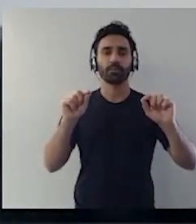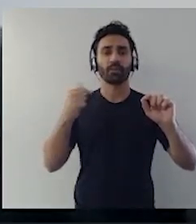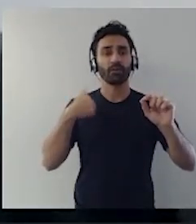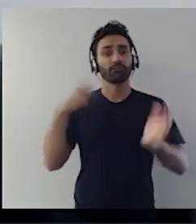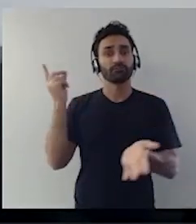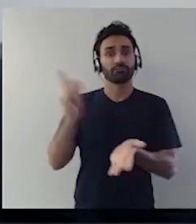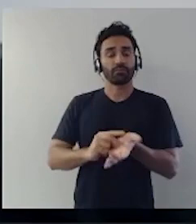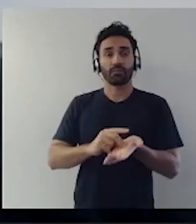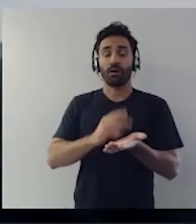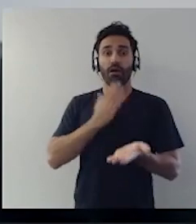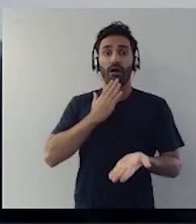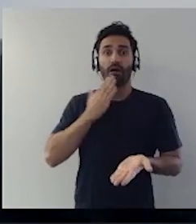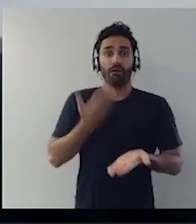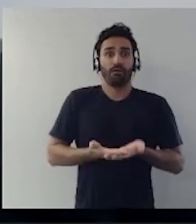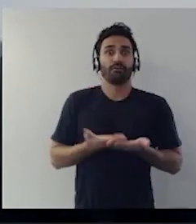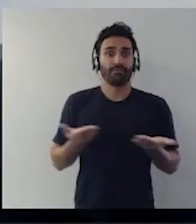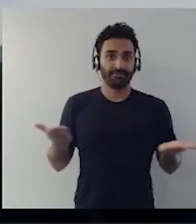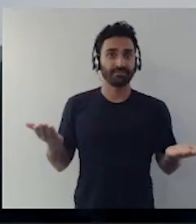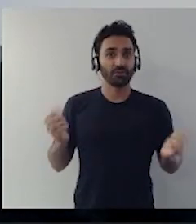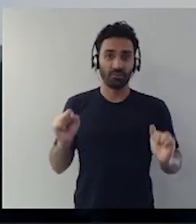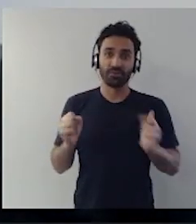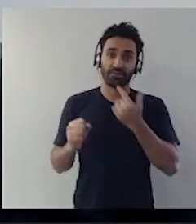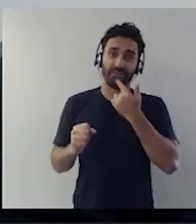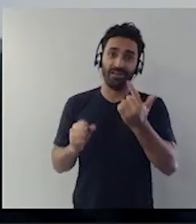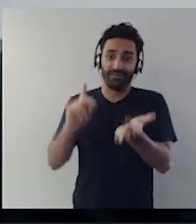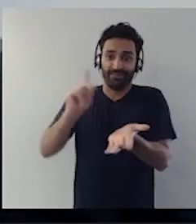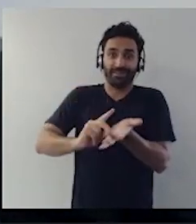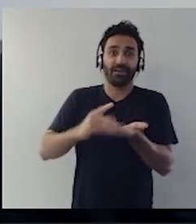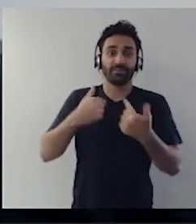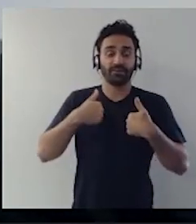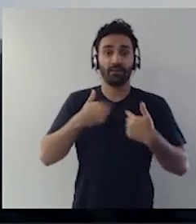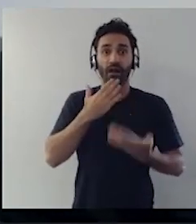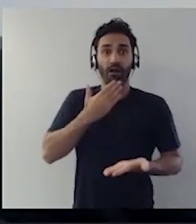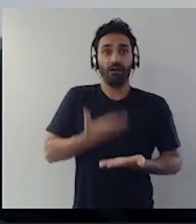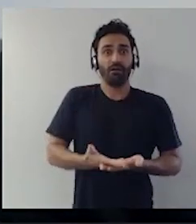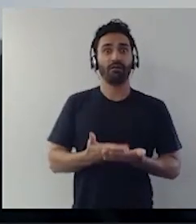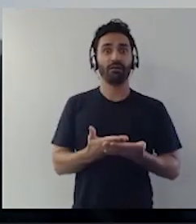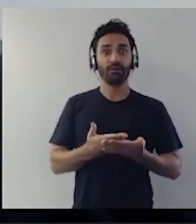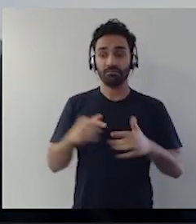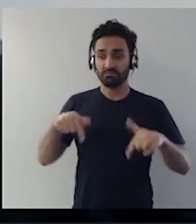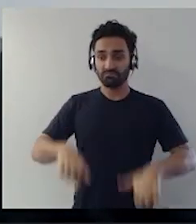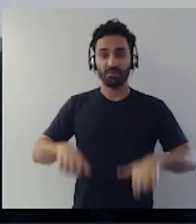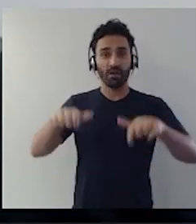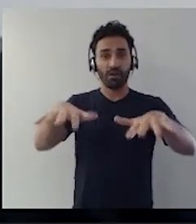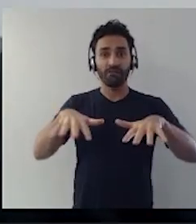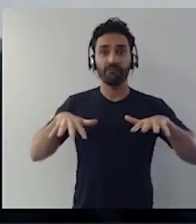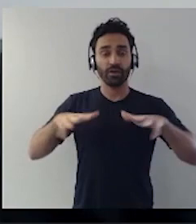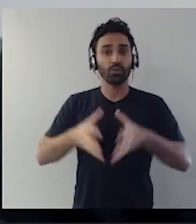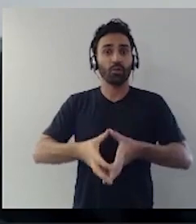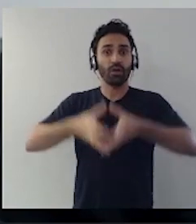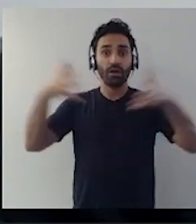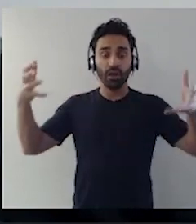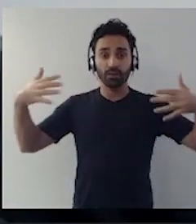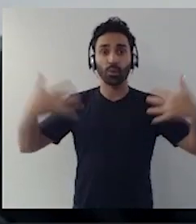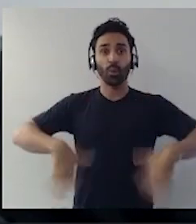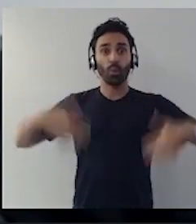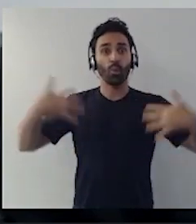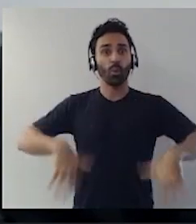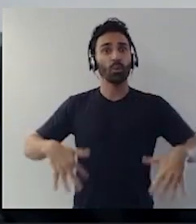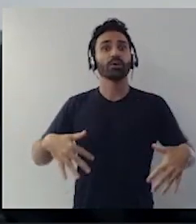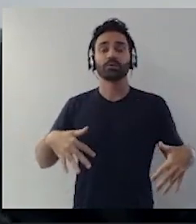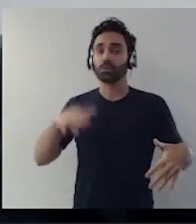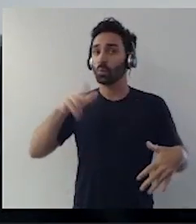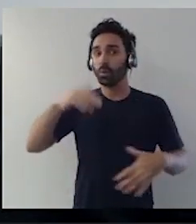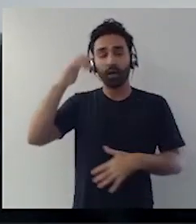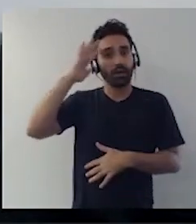estou impressionado, se me permitem a palavra, com a envergadura que tomou esse evento. Eu acho que nada menos do